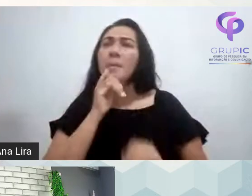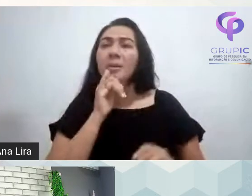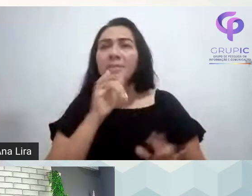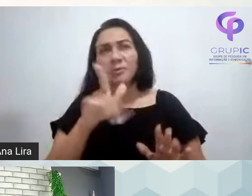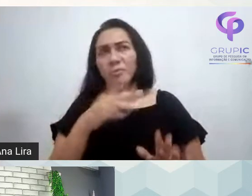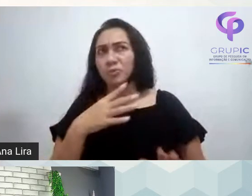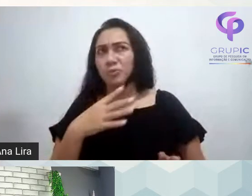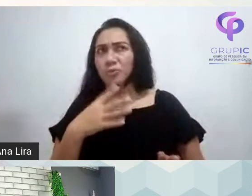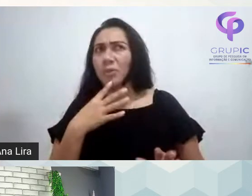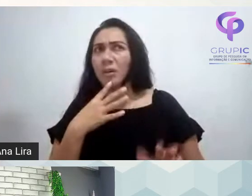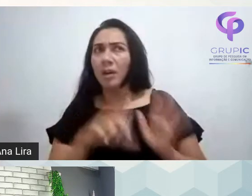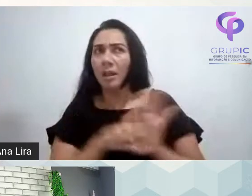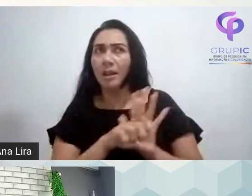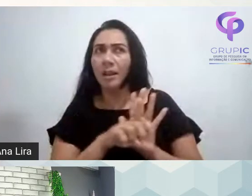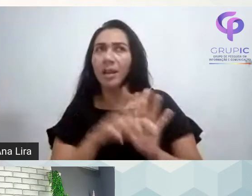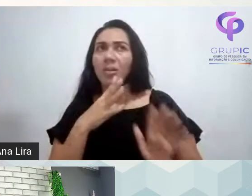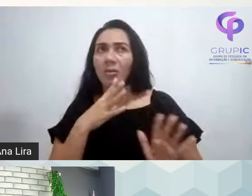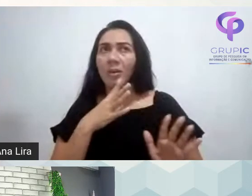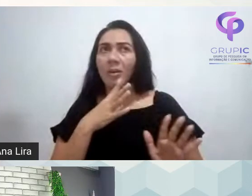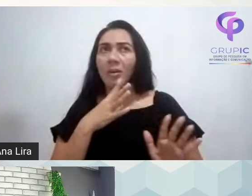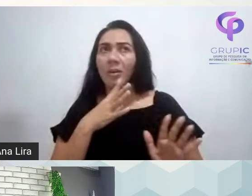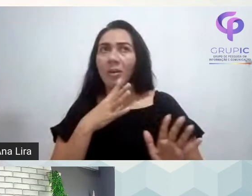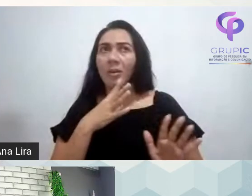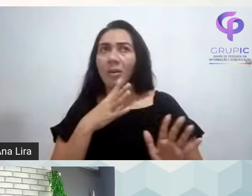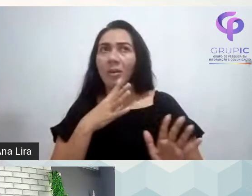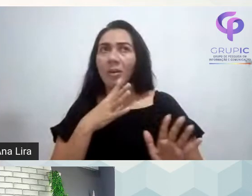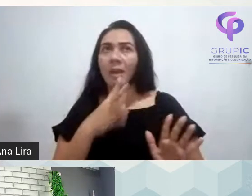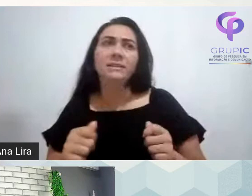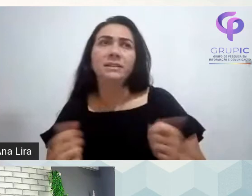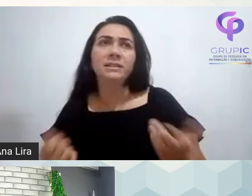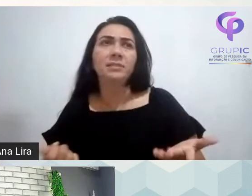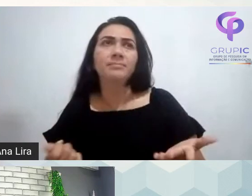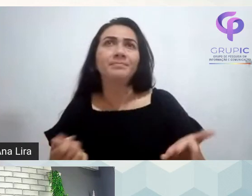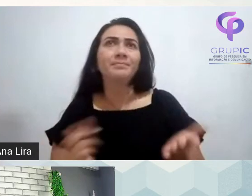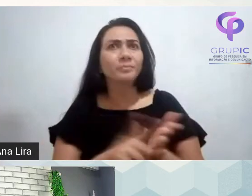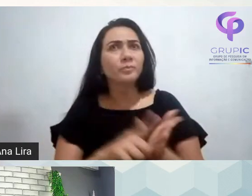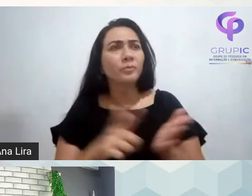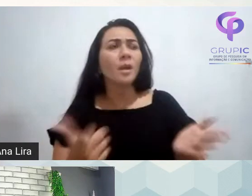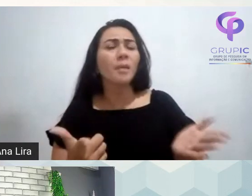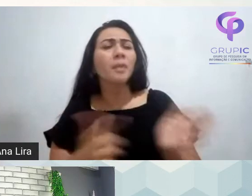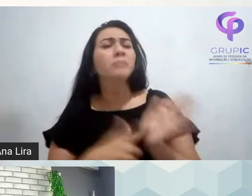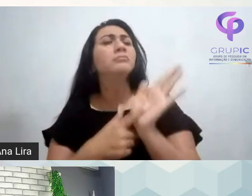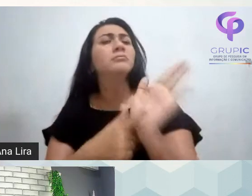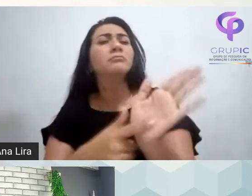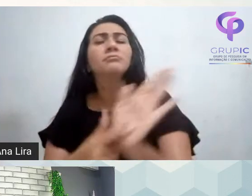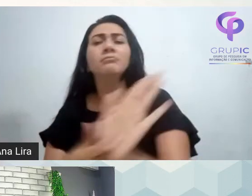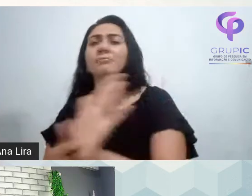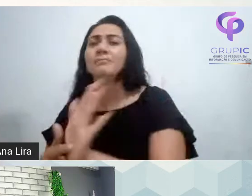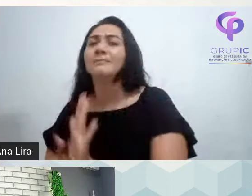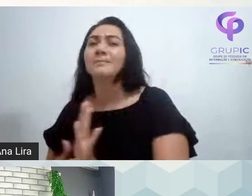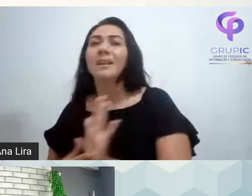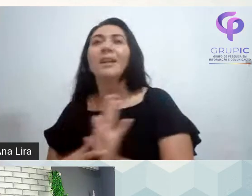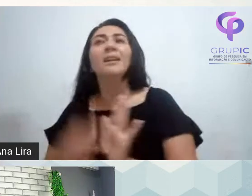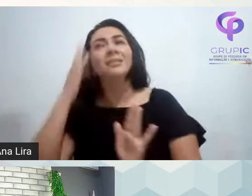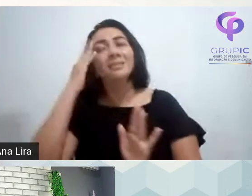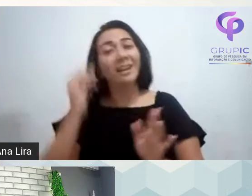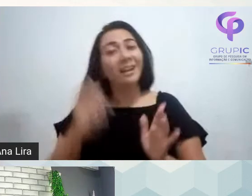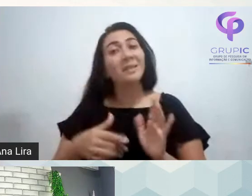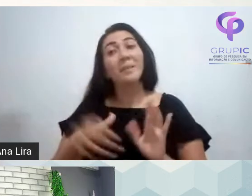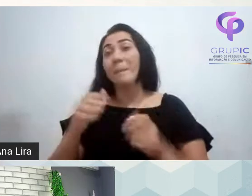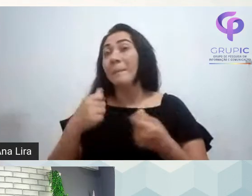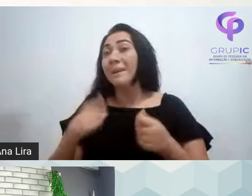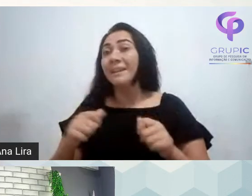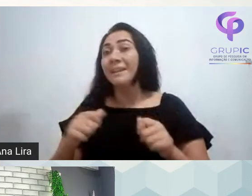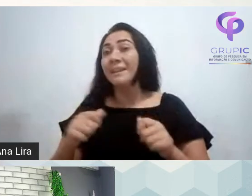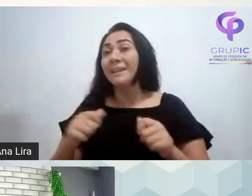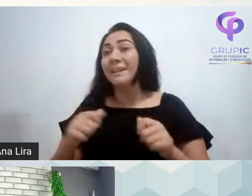preciso da documentação X, Y e Z. Eu tenho. Ok, um passo já foi dado. Agora o que eu preciso? Agora eu preciso preencher esses campos.